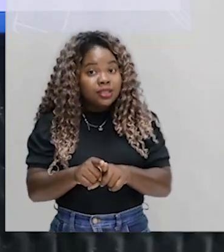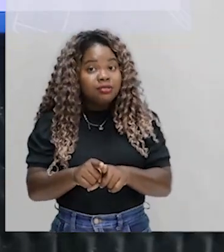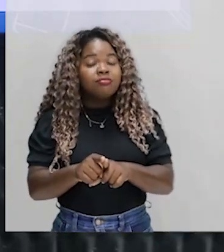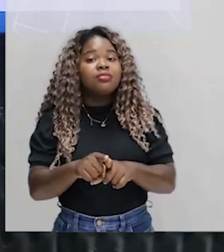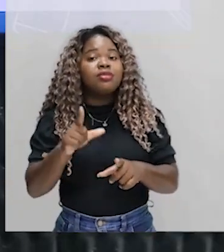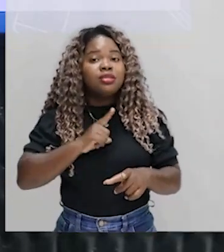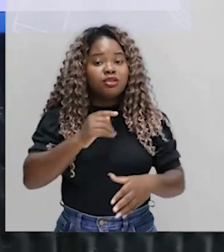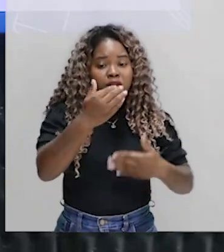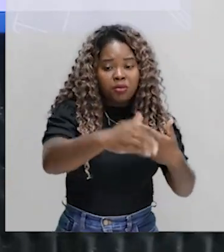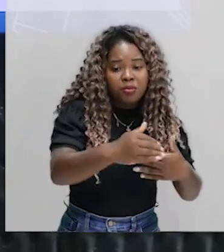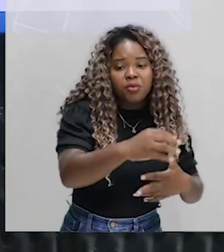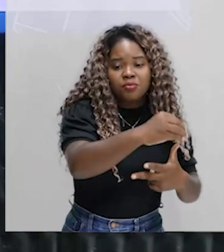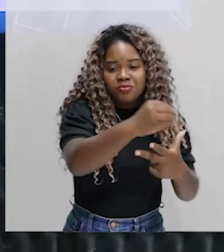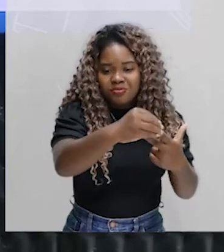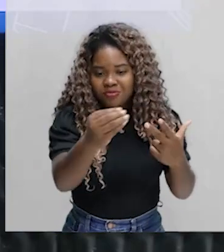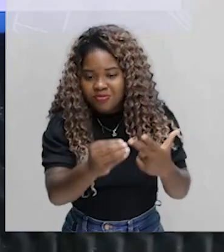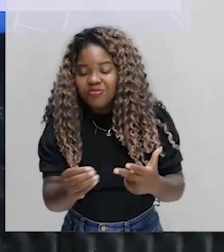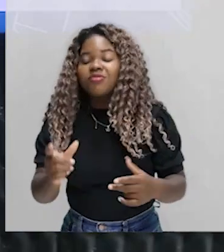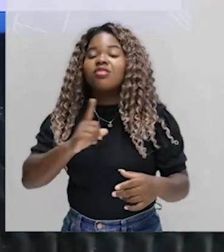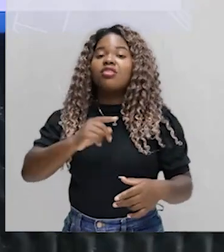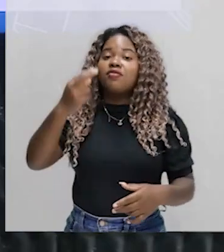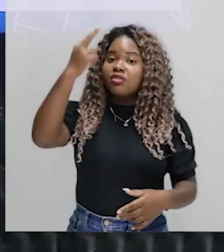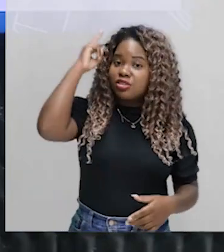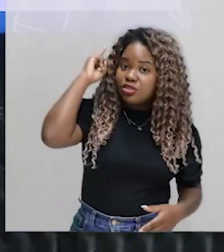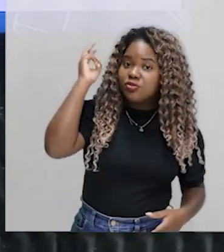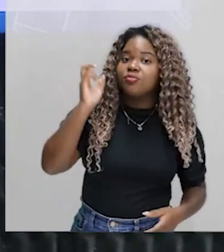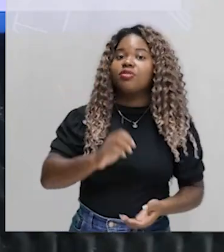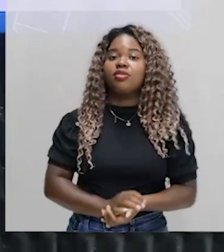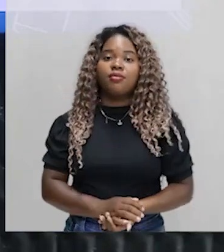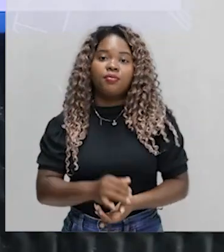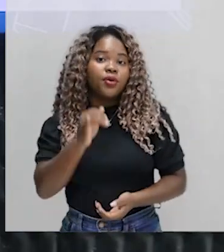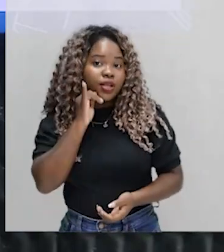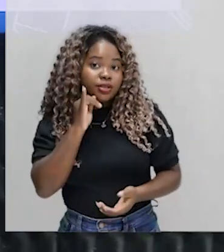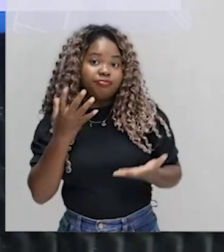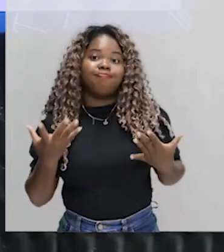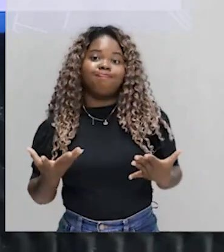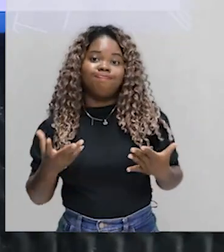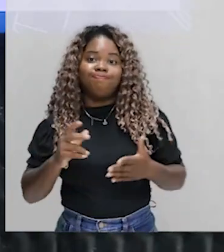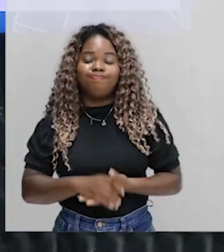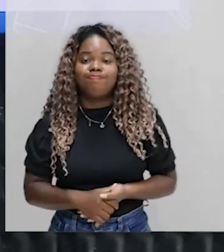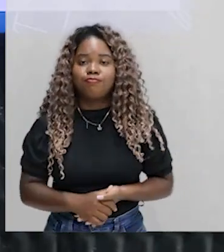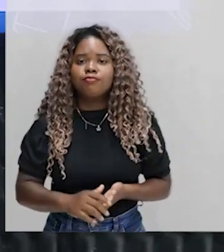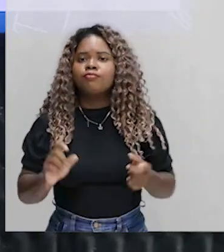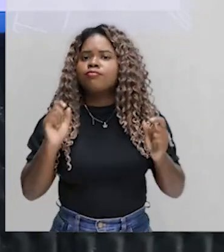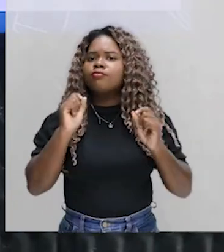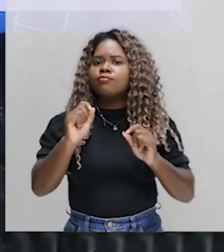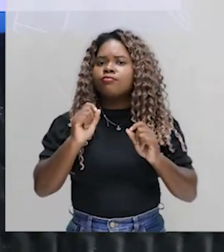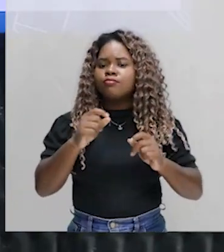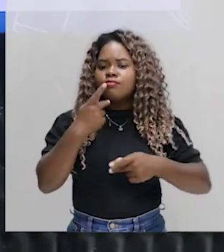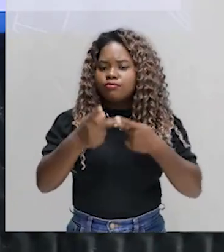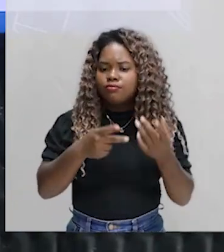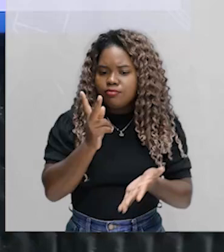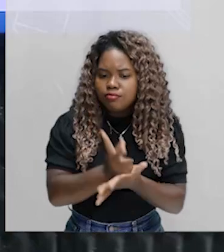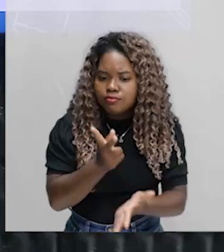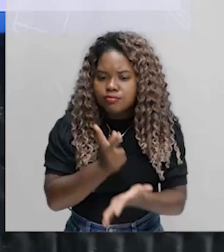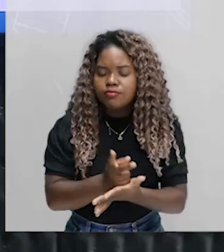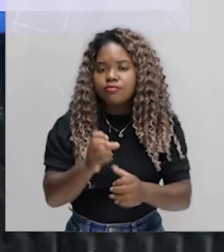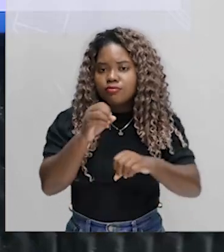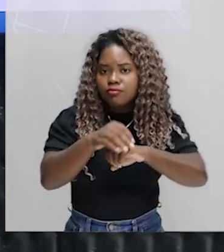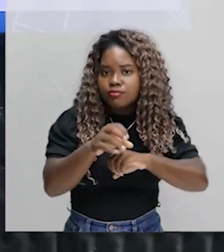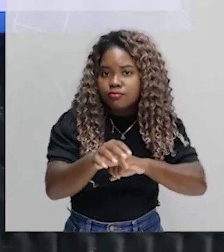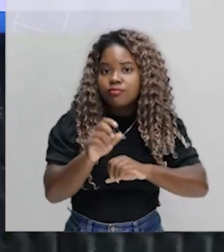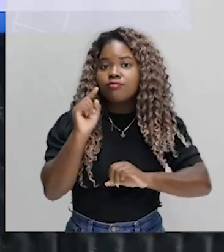uma universidade, quem vai prestar um vestibular, quem vai fazer um Enem. O que a gente fala sempre para vocês?